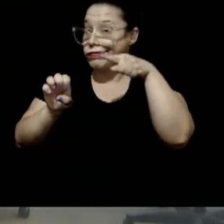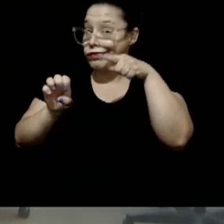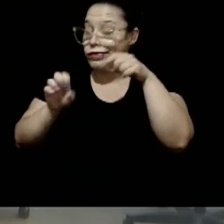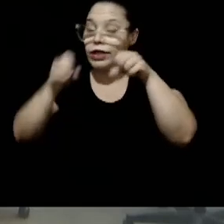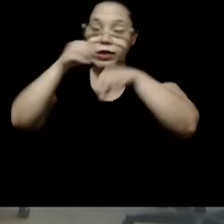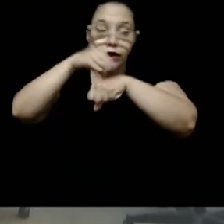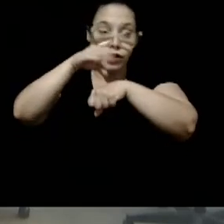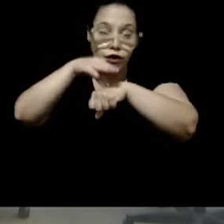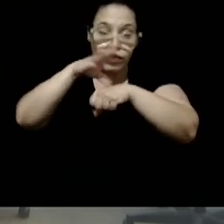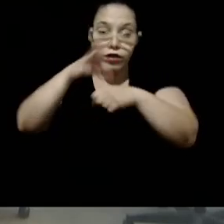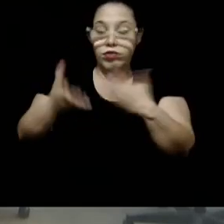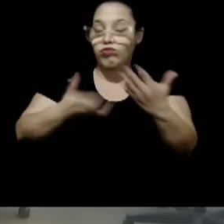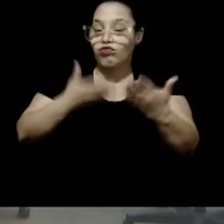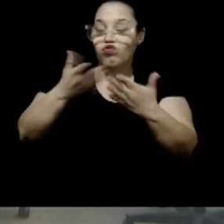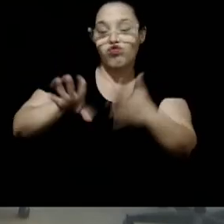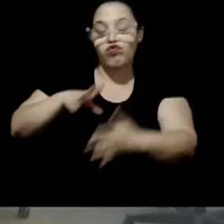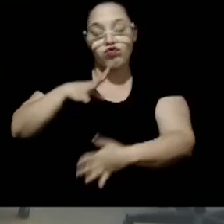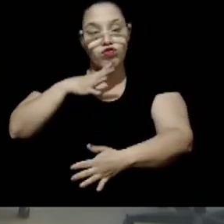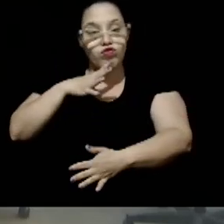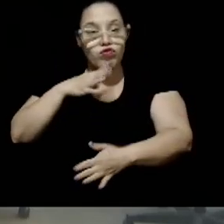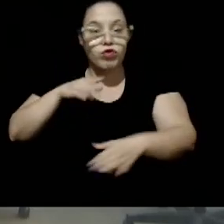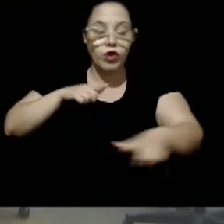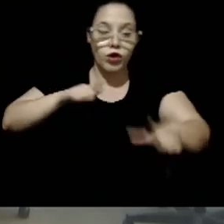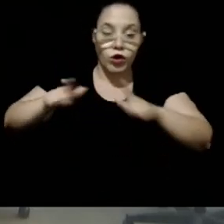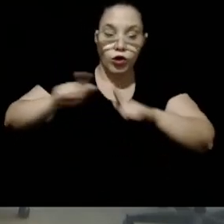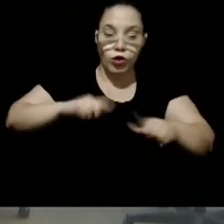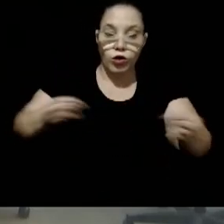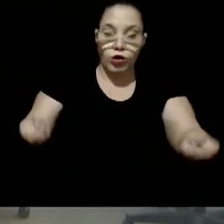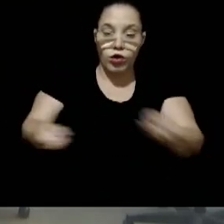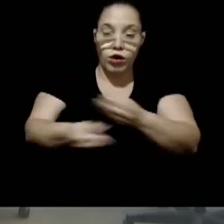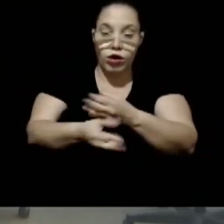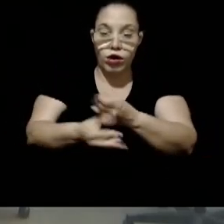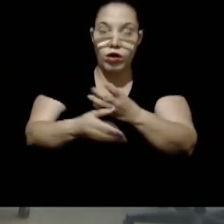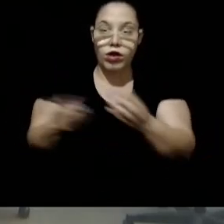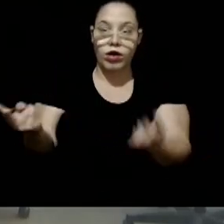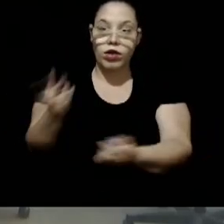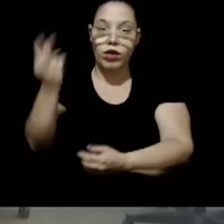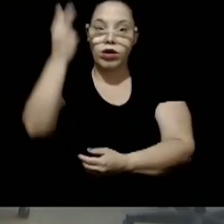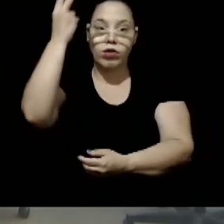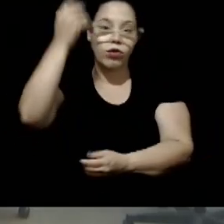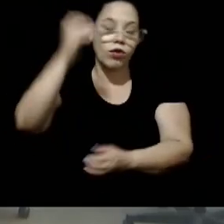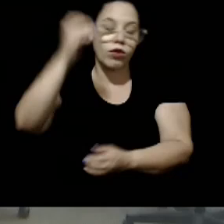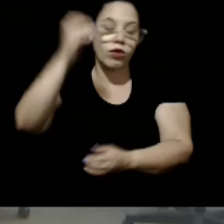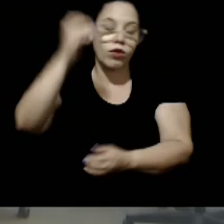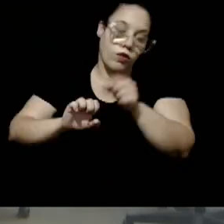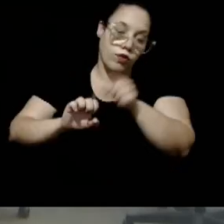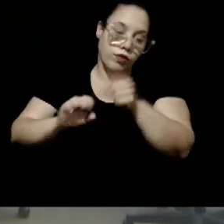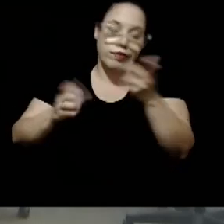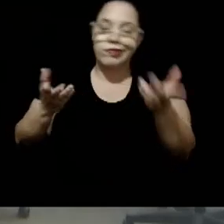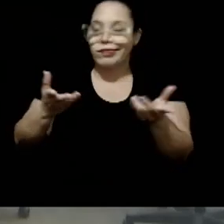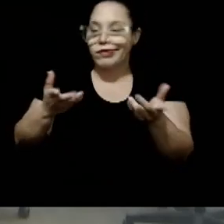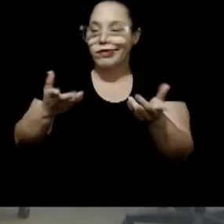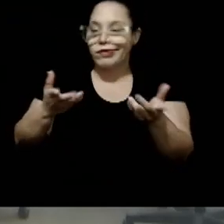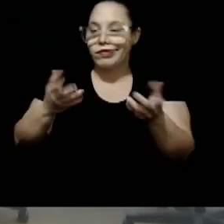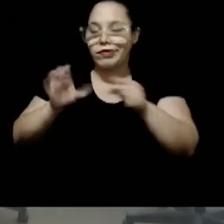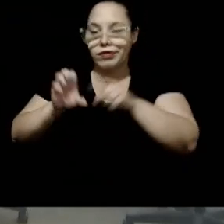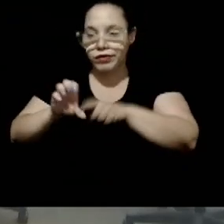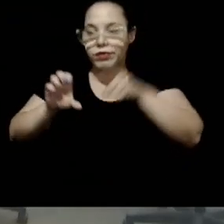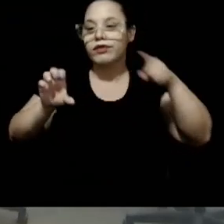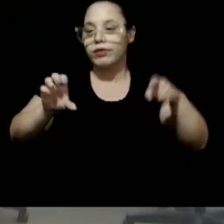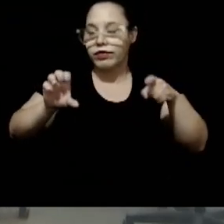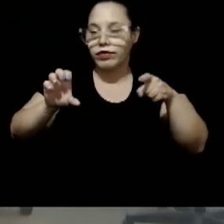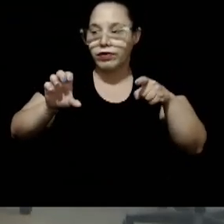conhecimentos sobre gestão inovação valores de empresas empresários independentes e empresários